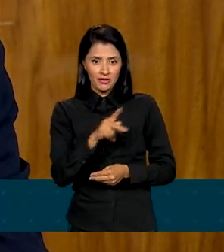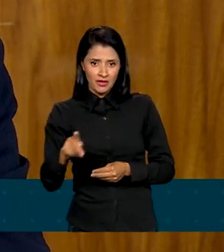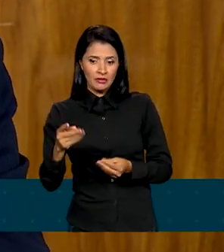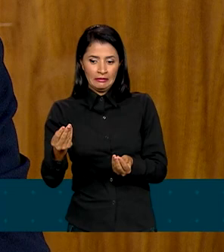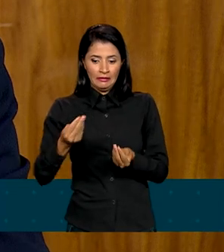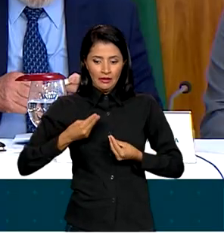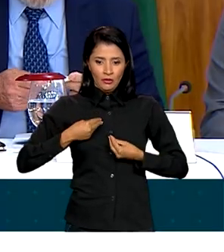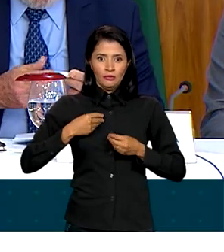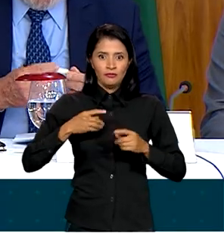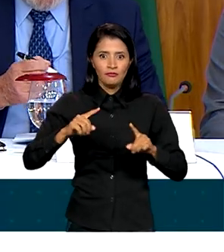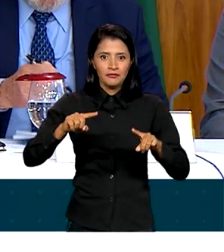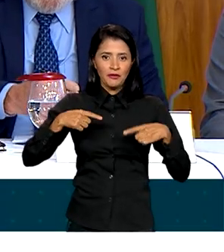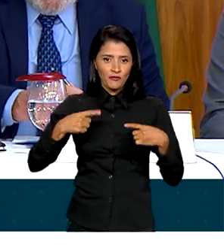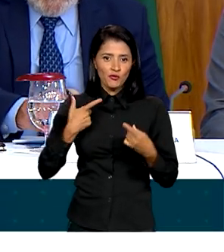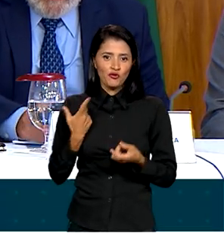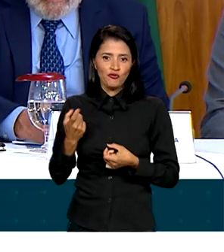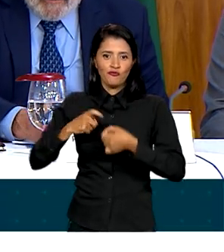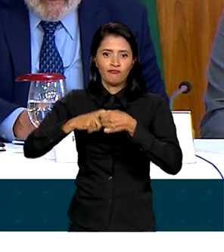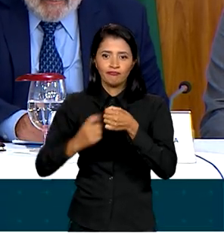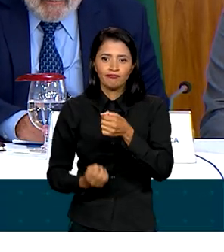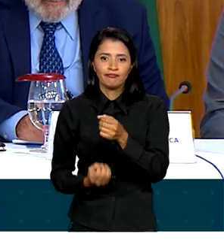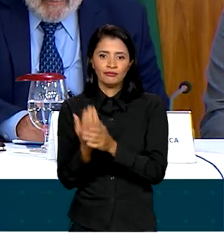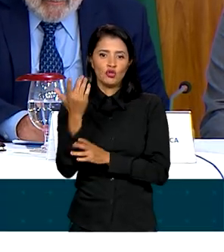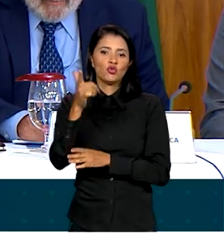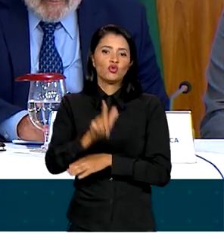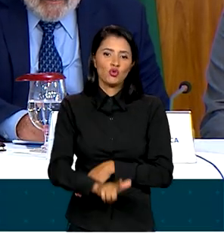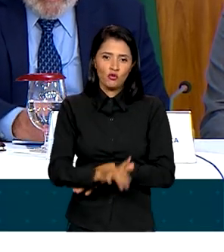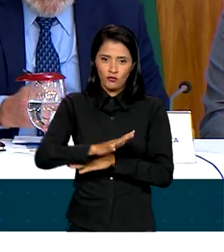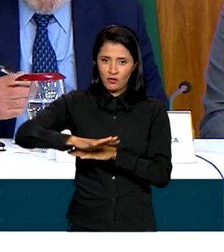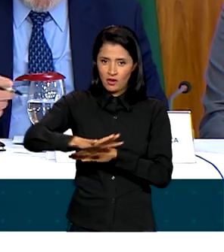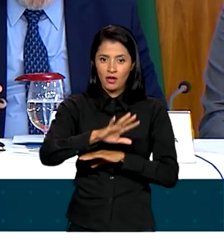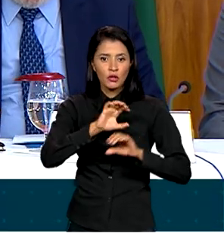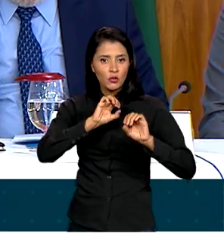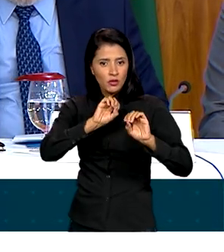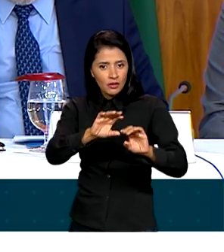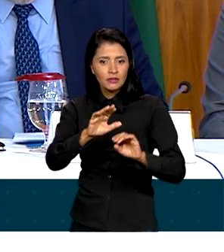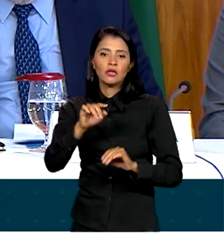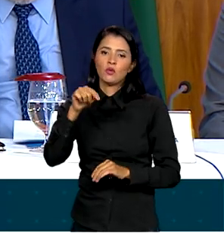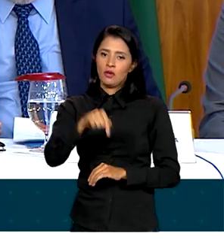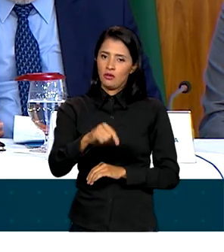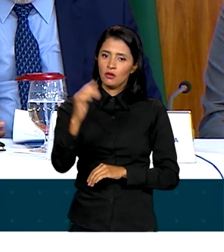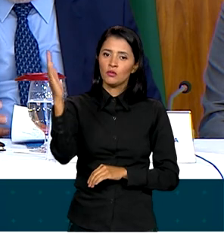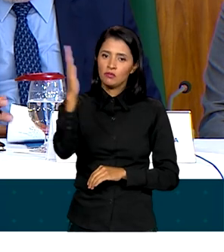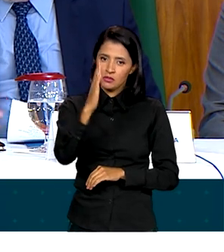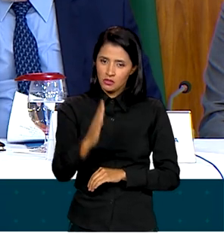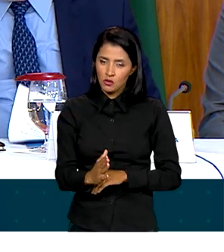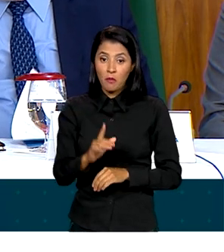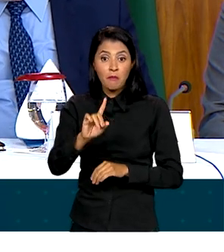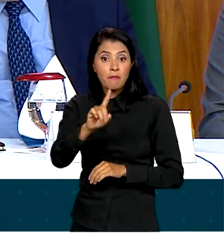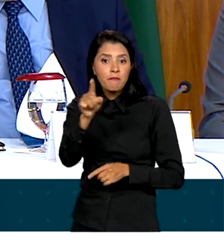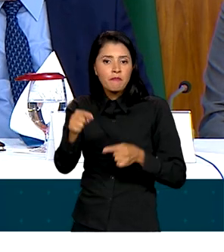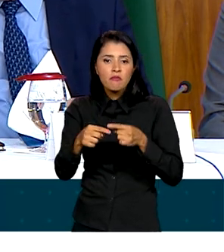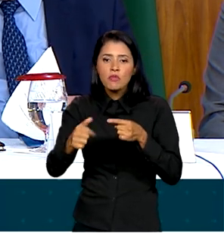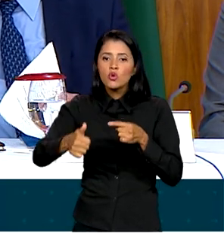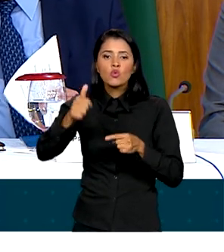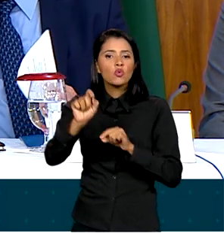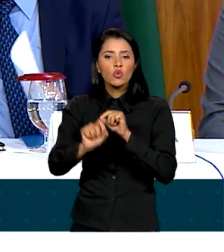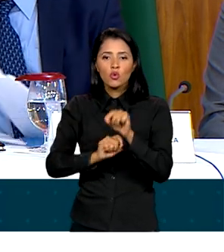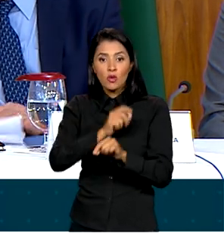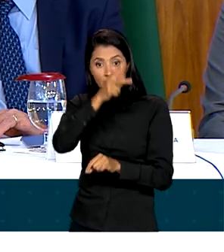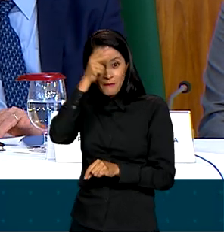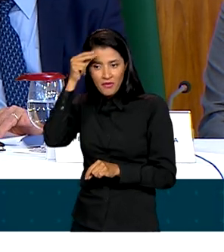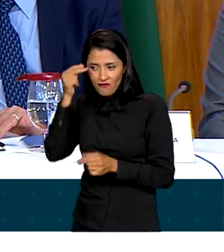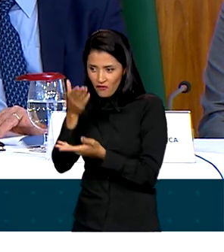desafio de reconstrução na área da educação desse país. A primeira coisa que nós fizemos aos prefeitos e prefeitas, dizer